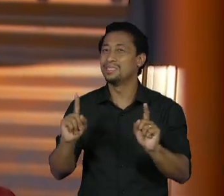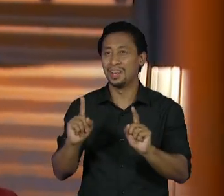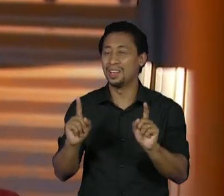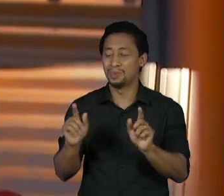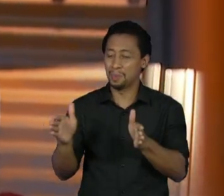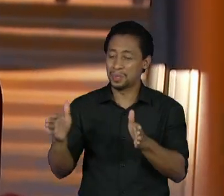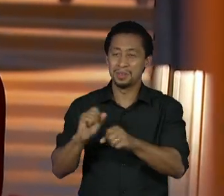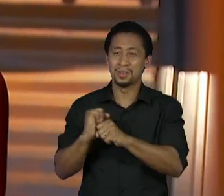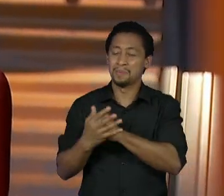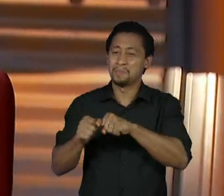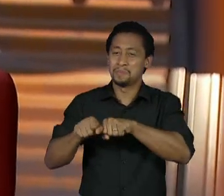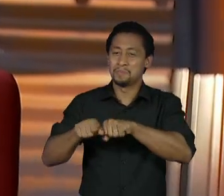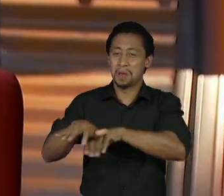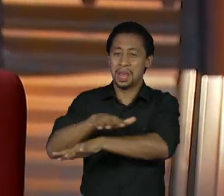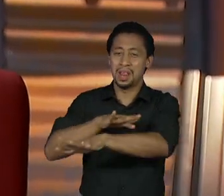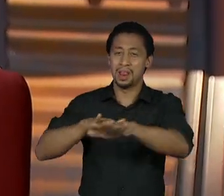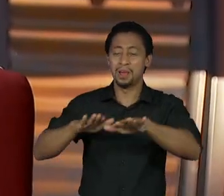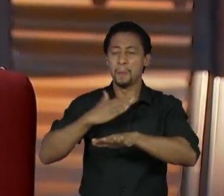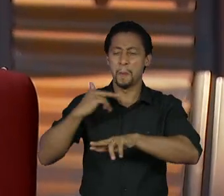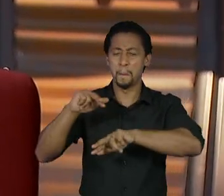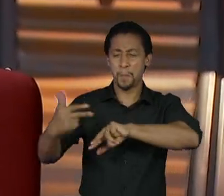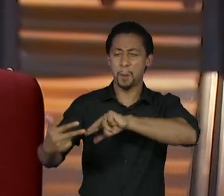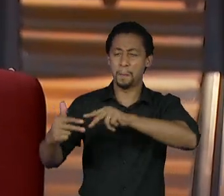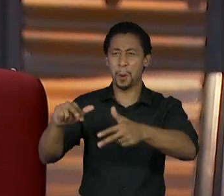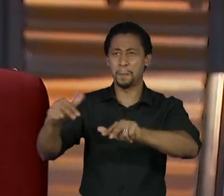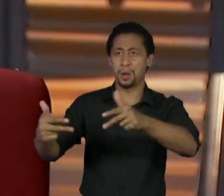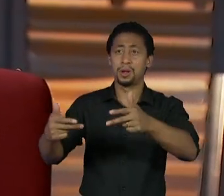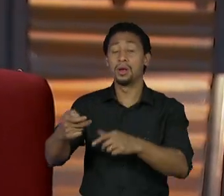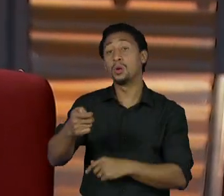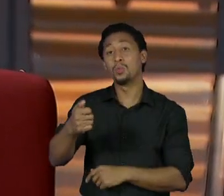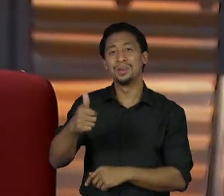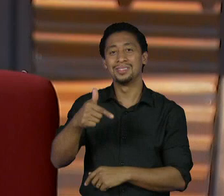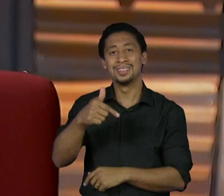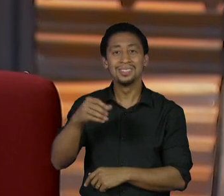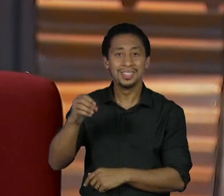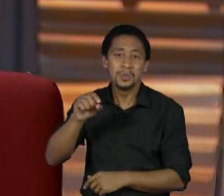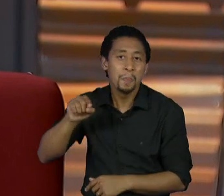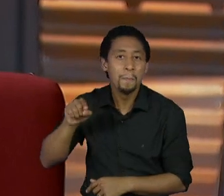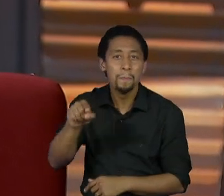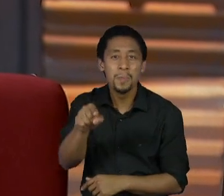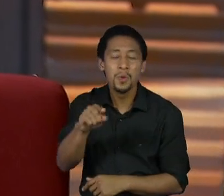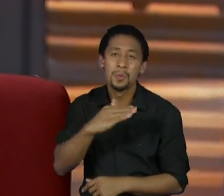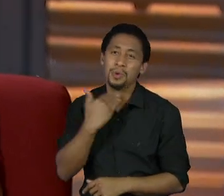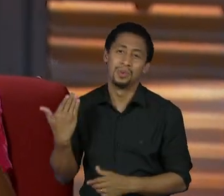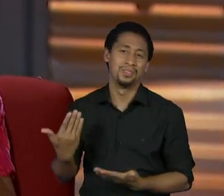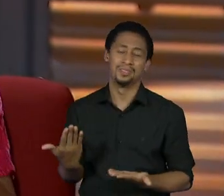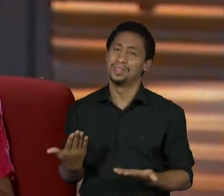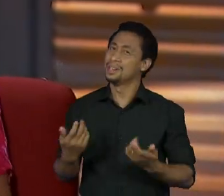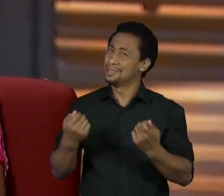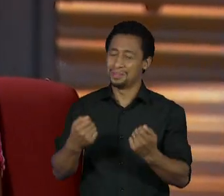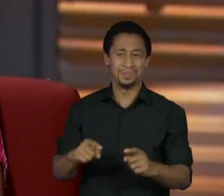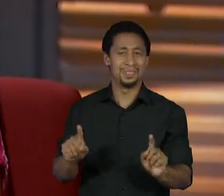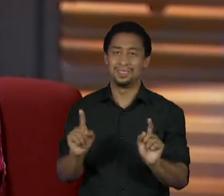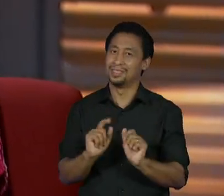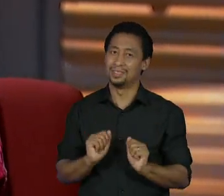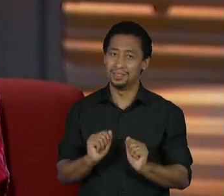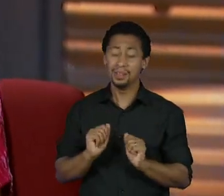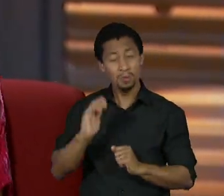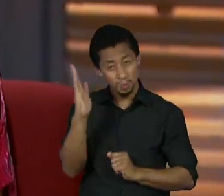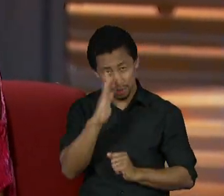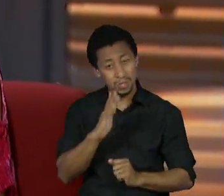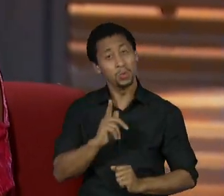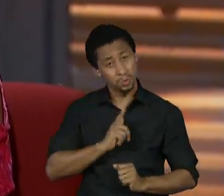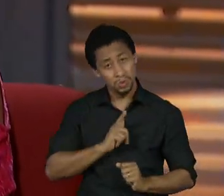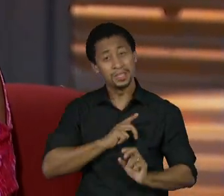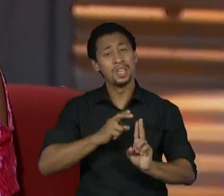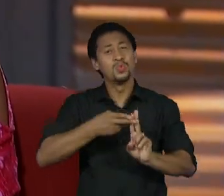por coronavírus. O Brasil, ele tem o SUS, né? O maior sistema de saúde, né? Sistema único de saúde do mundo. A gente